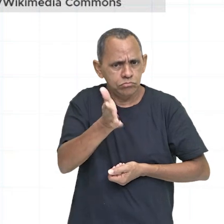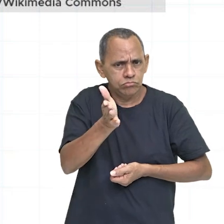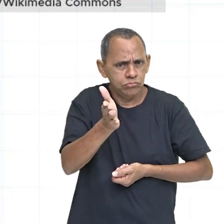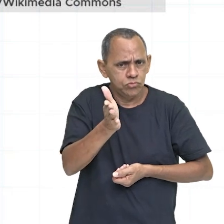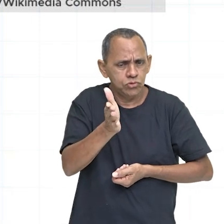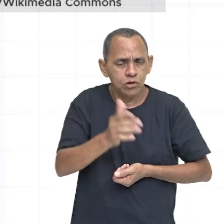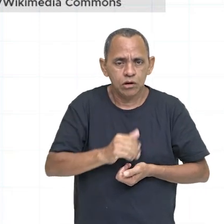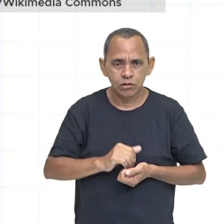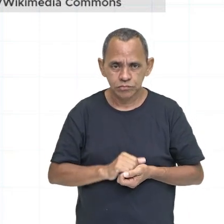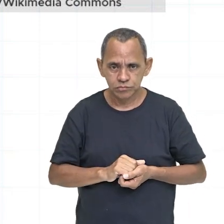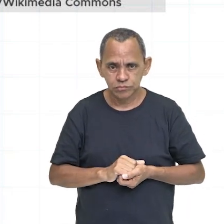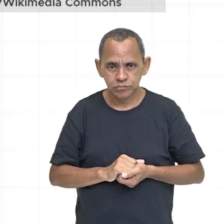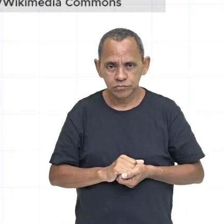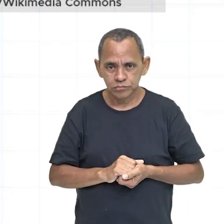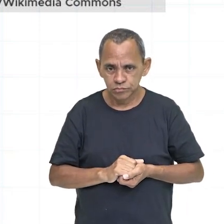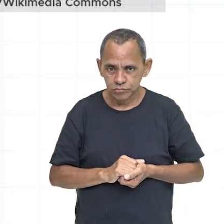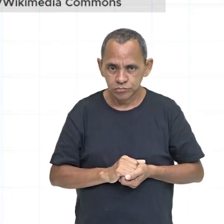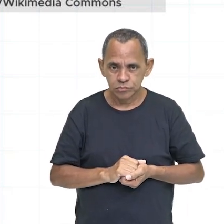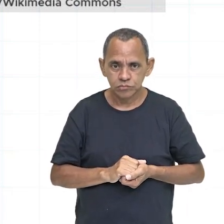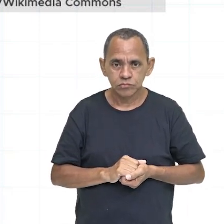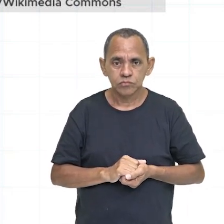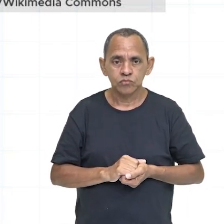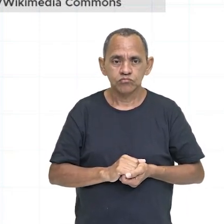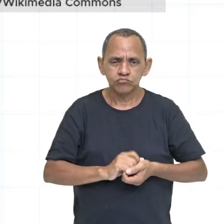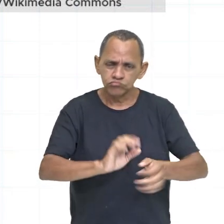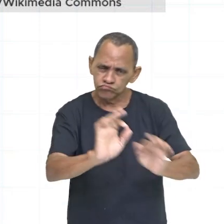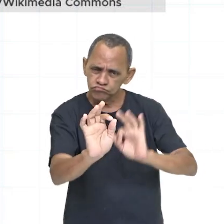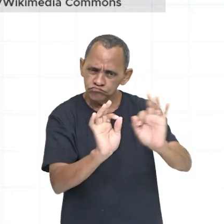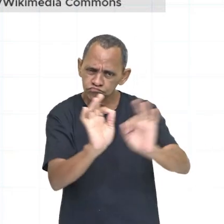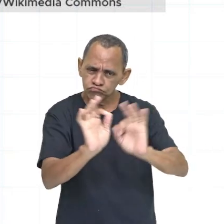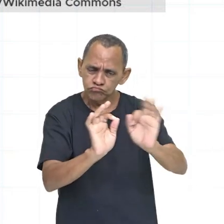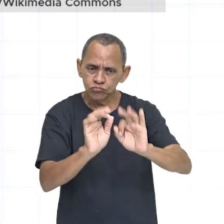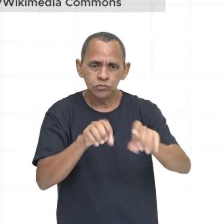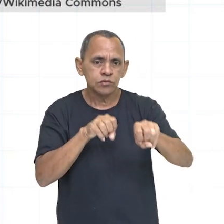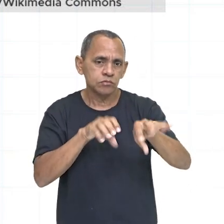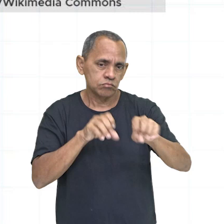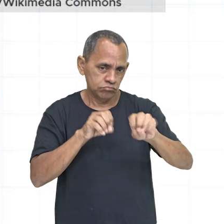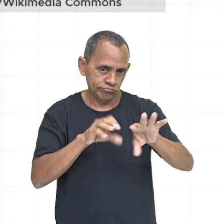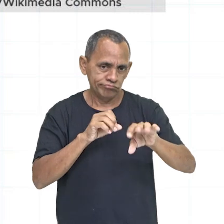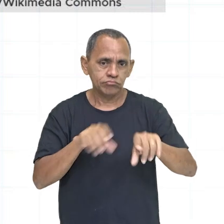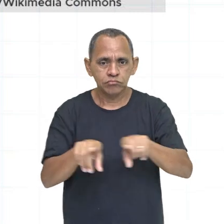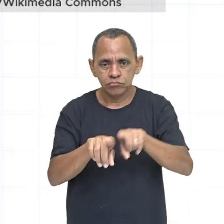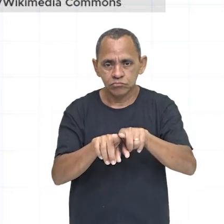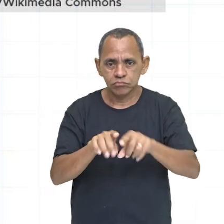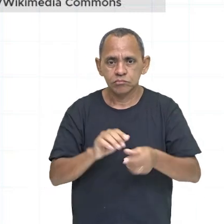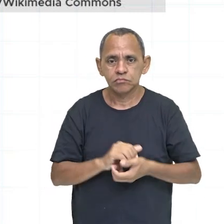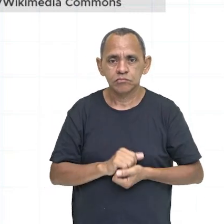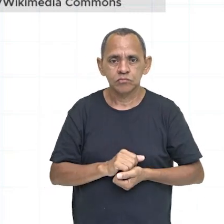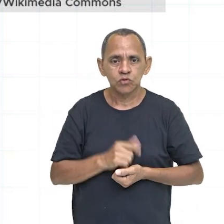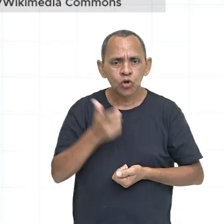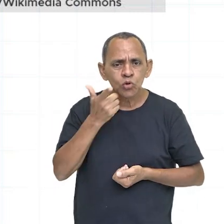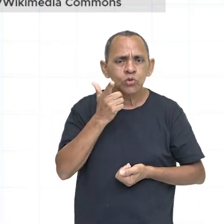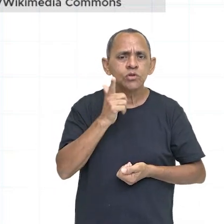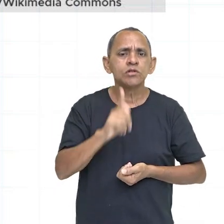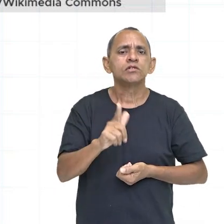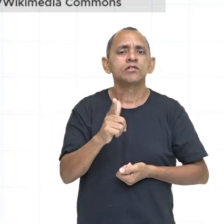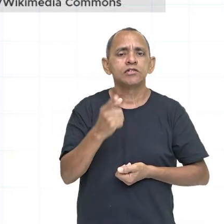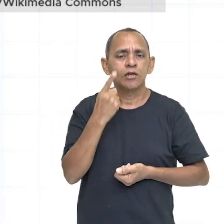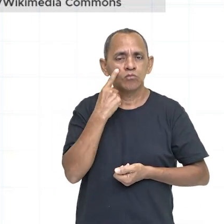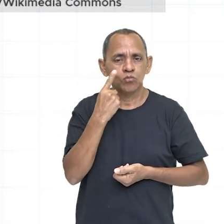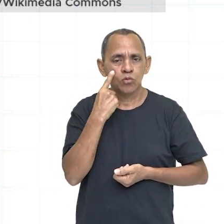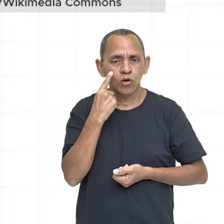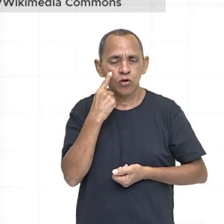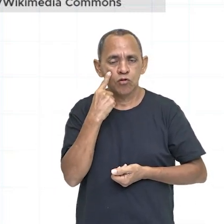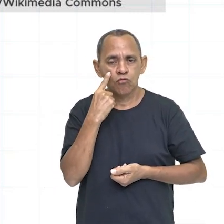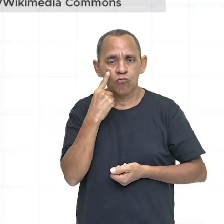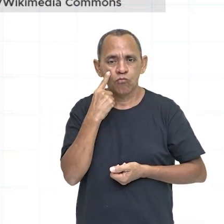de que forma? Administrative and educational. Vocês conseguem observar aí a similaridade com a língua portuguesa?